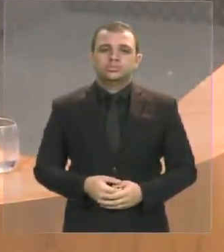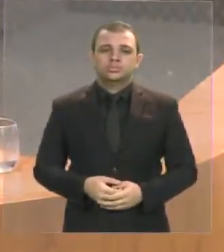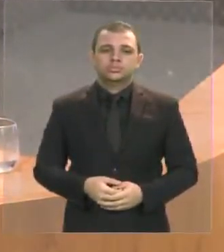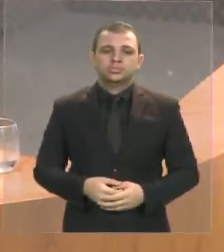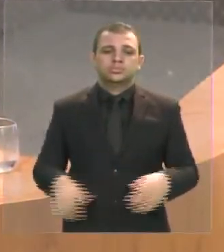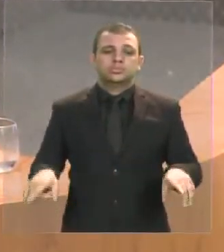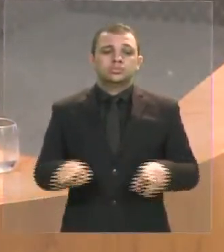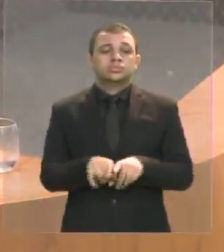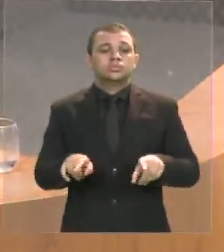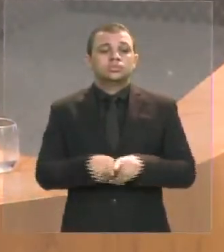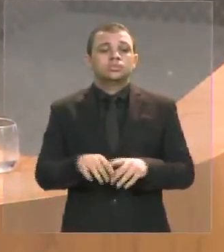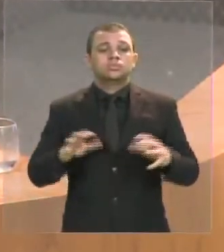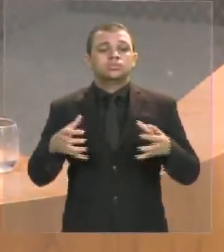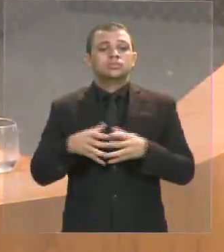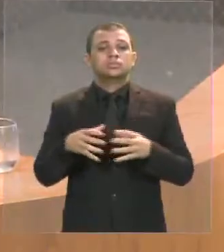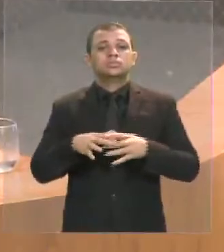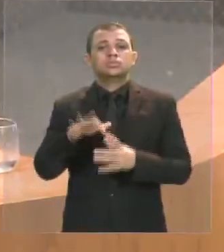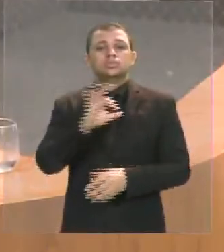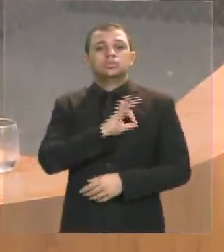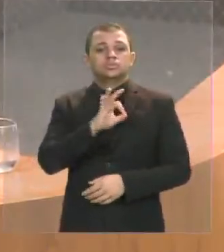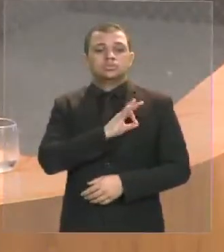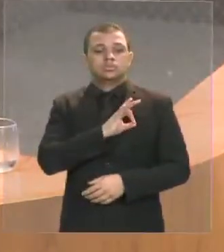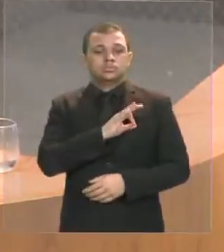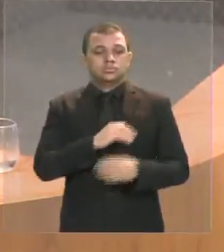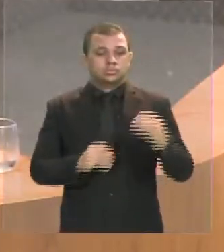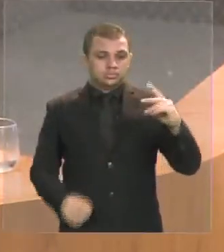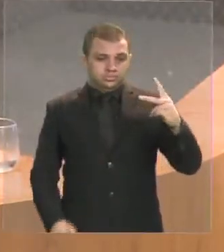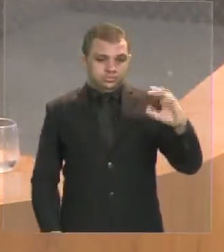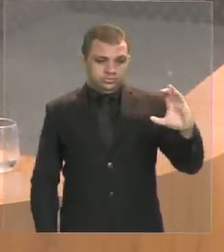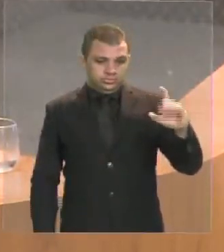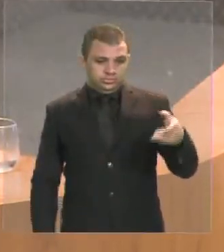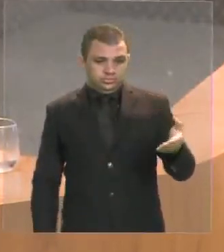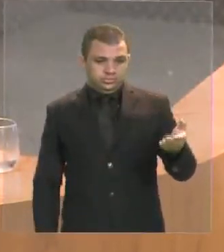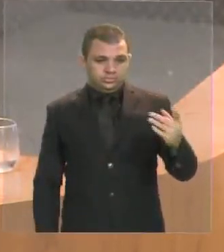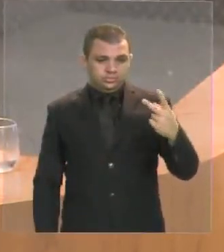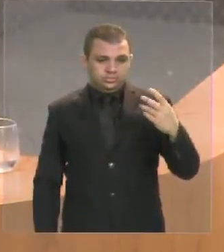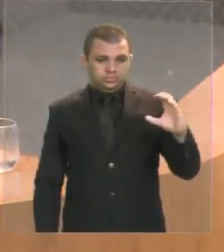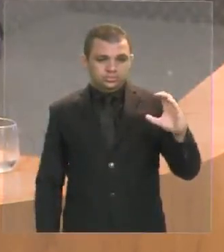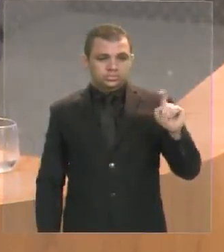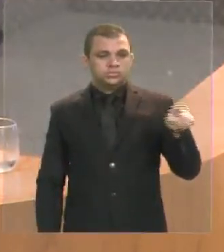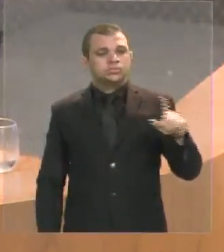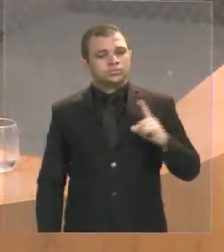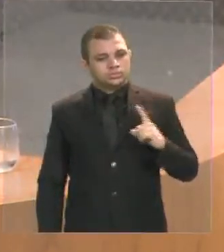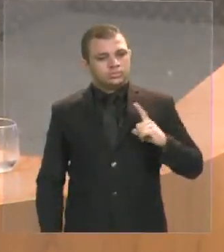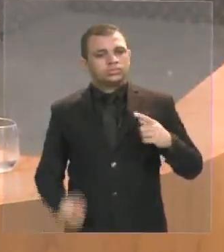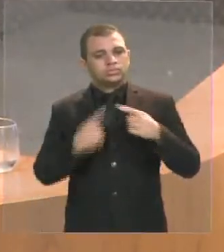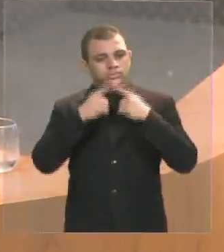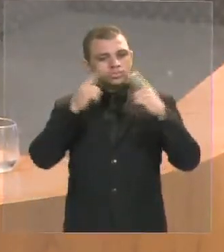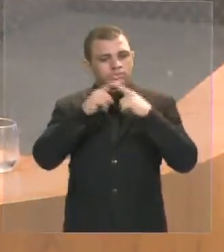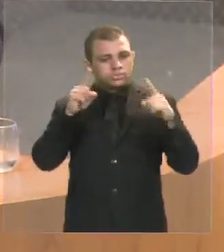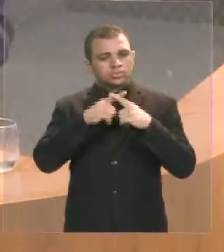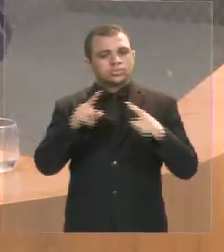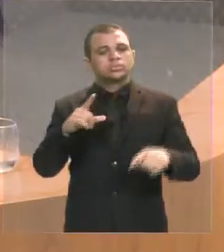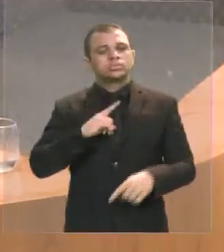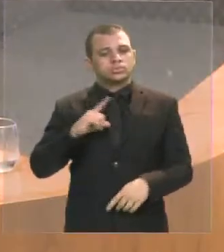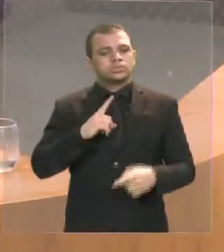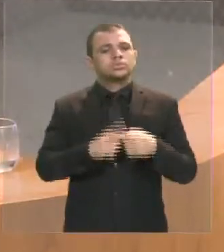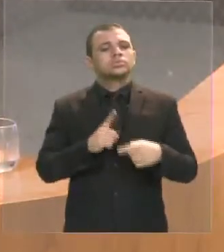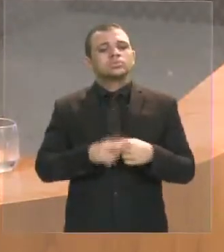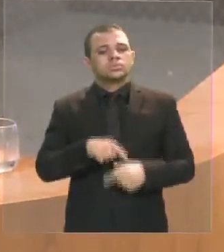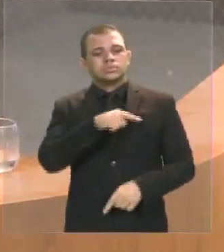os policiais militares, deputado, desculpa, os policiais civis, deputado Júnior, têm uma reclamação, têm uma demanda, porque